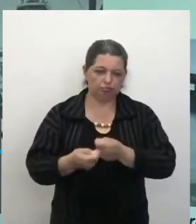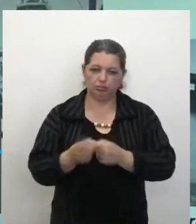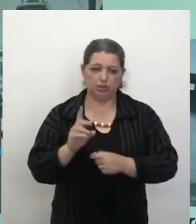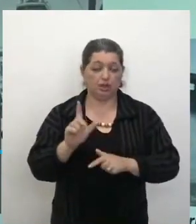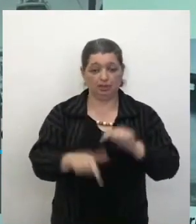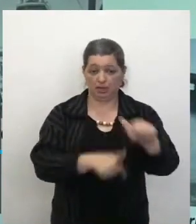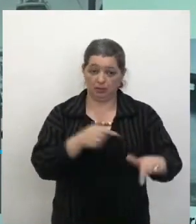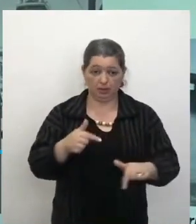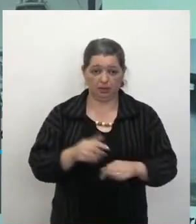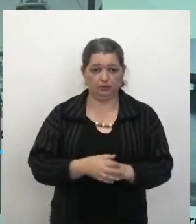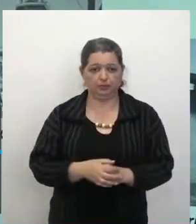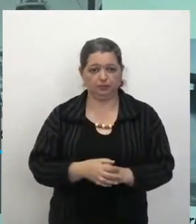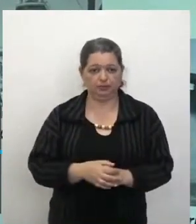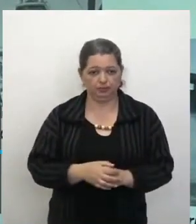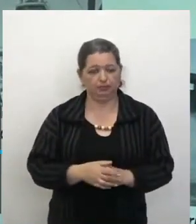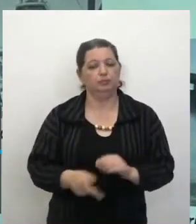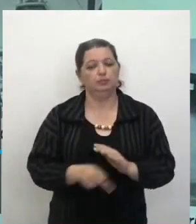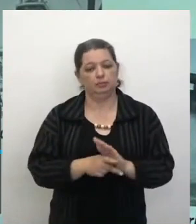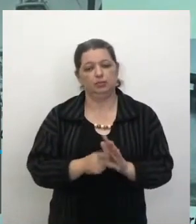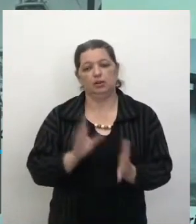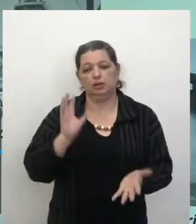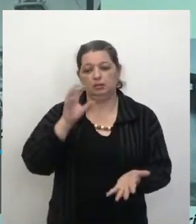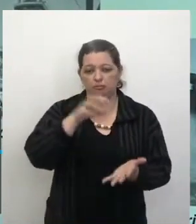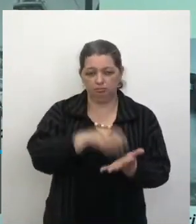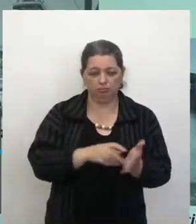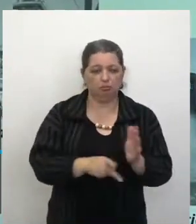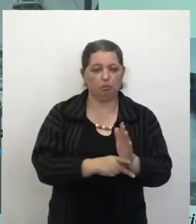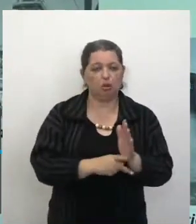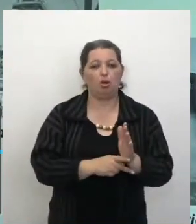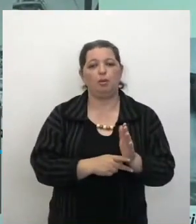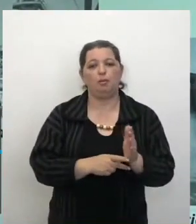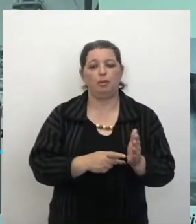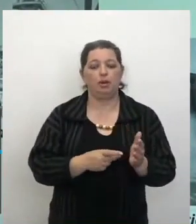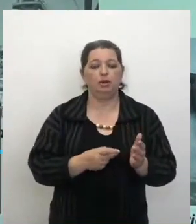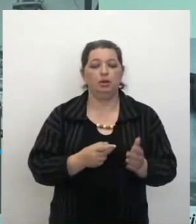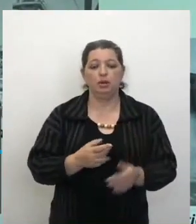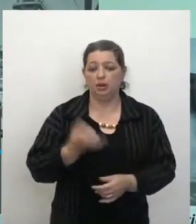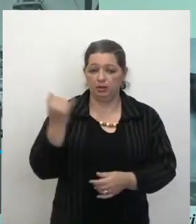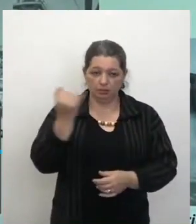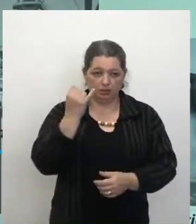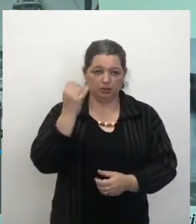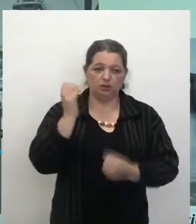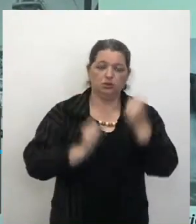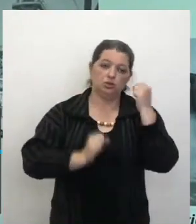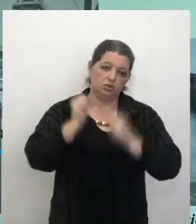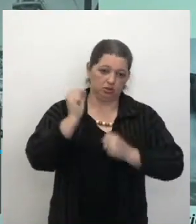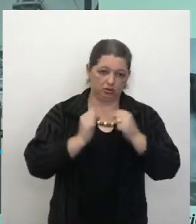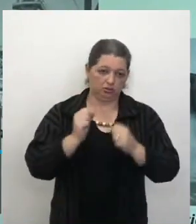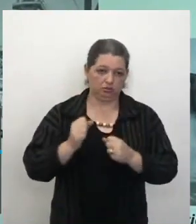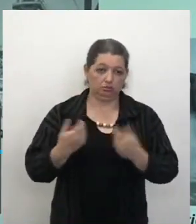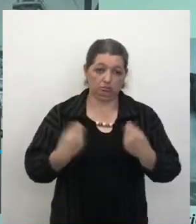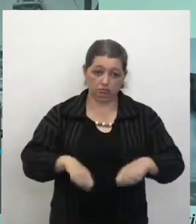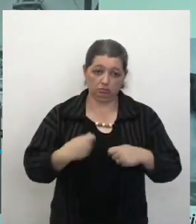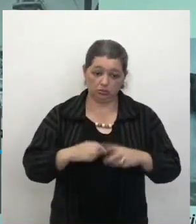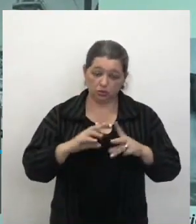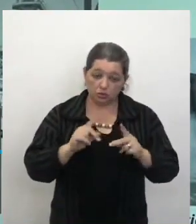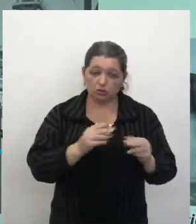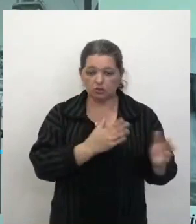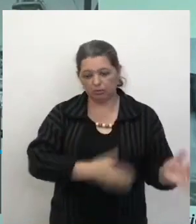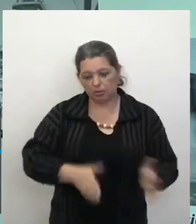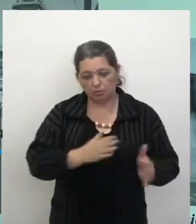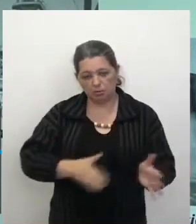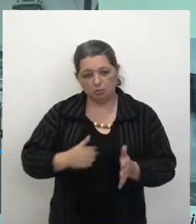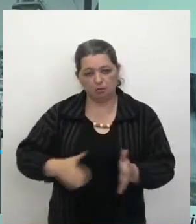a criação de indústrias de base que vão fornecer os insumos necessários para a produção